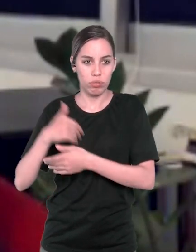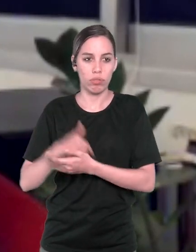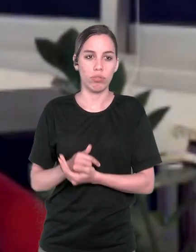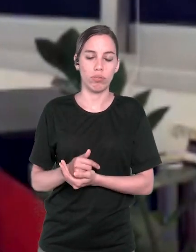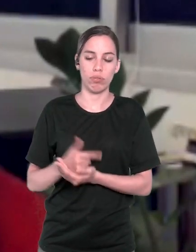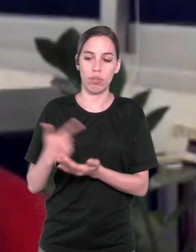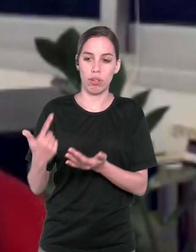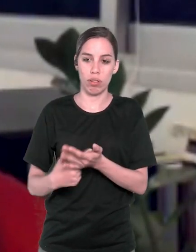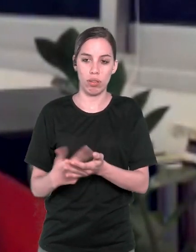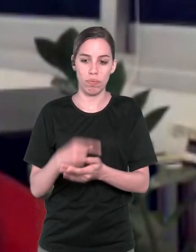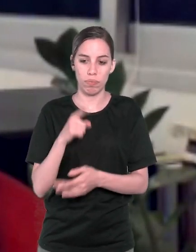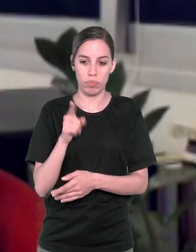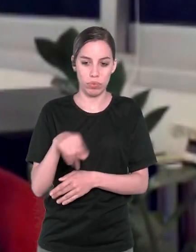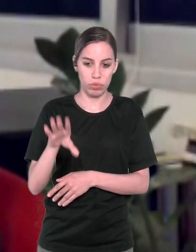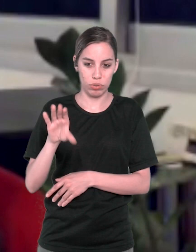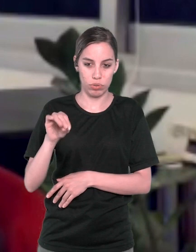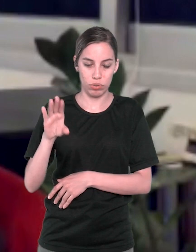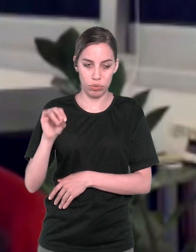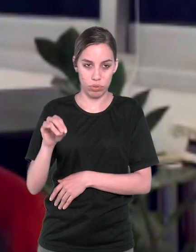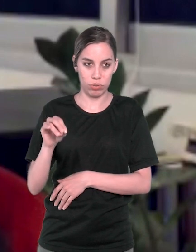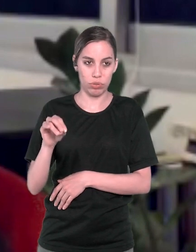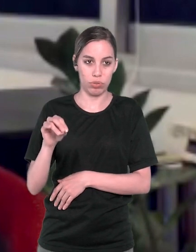de livros de zoologia.